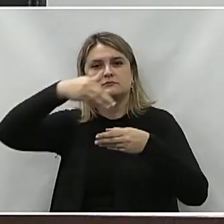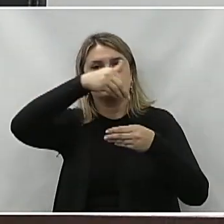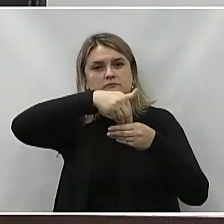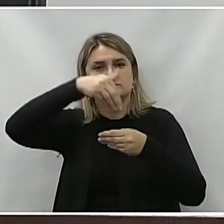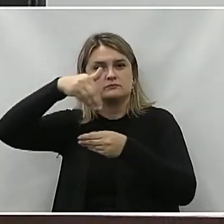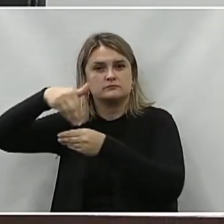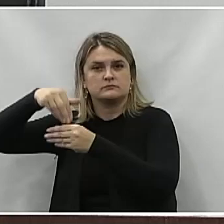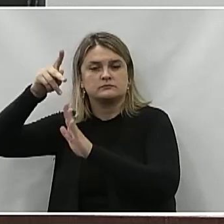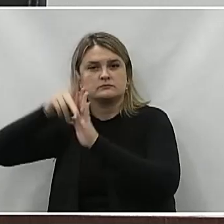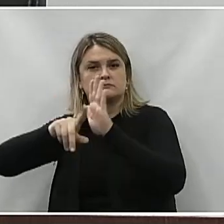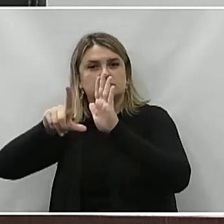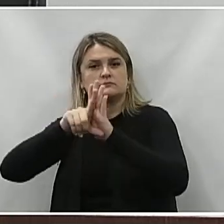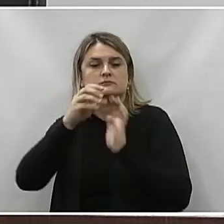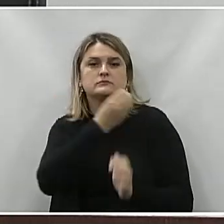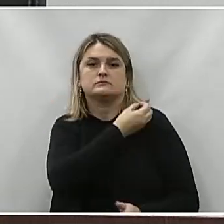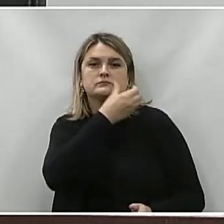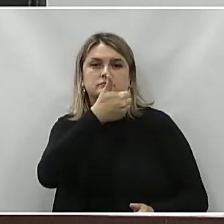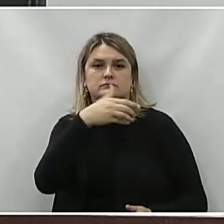projeto De